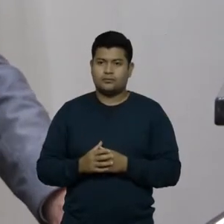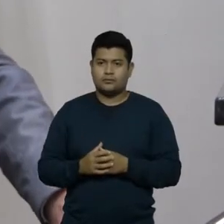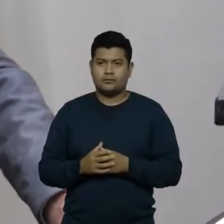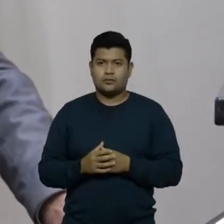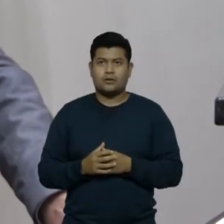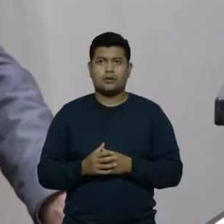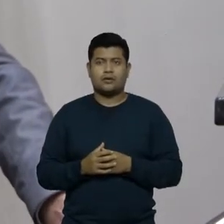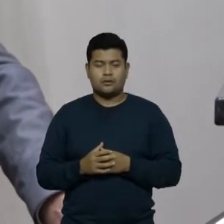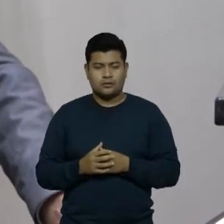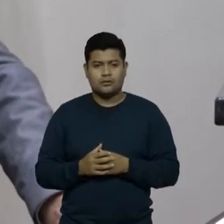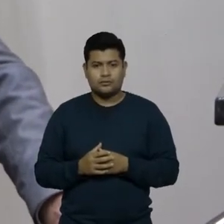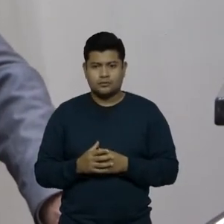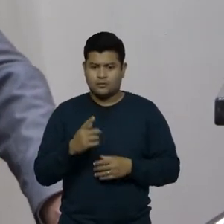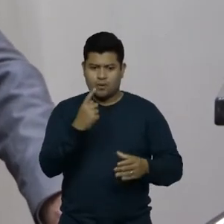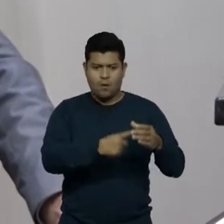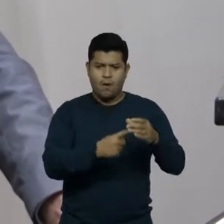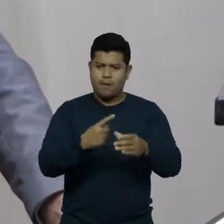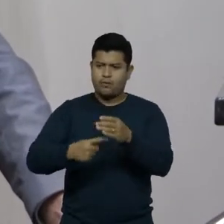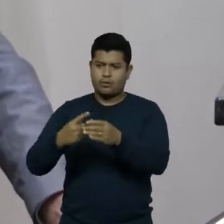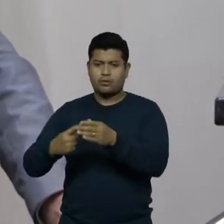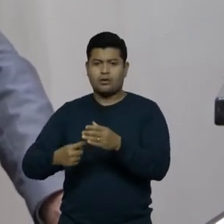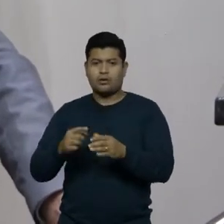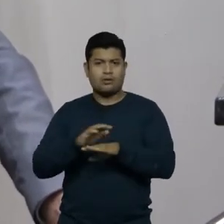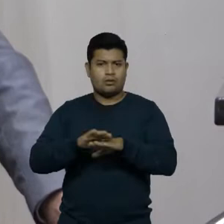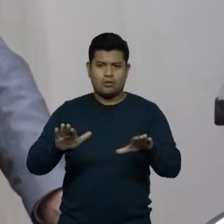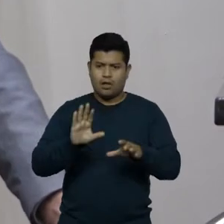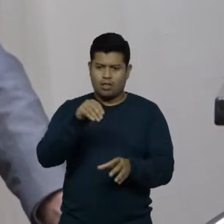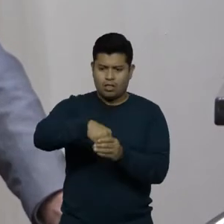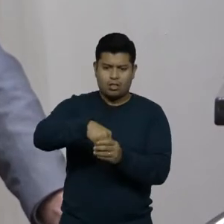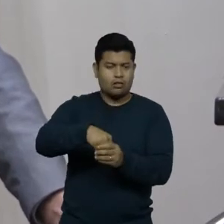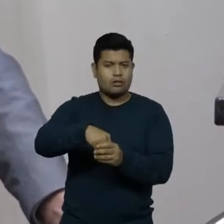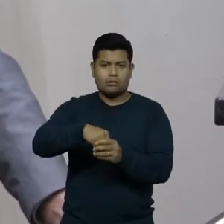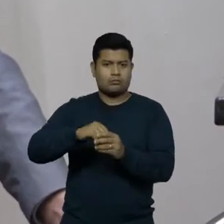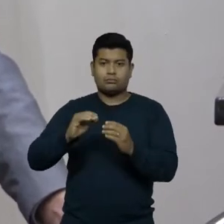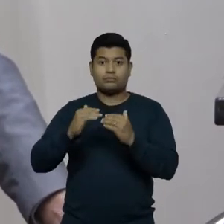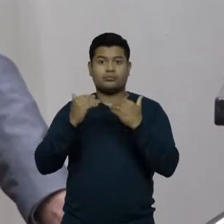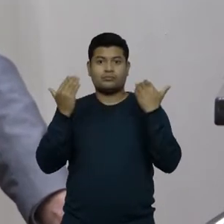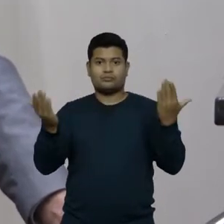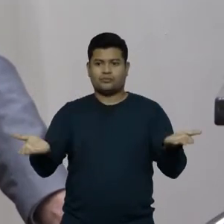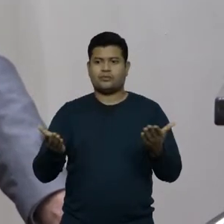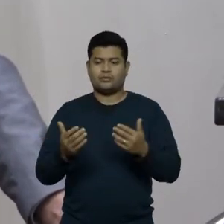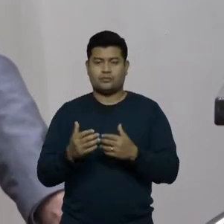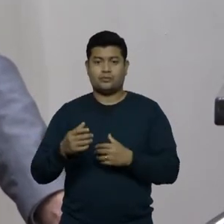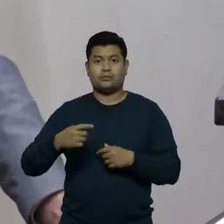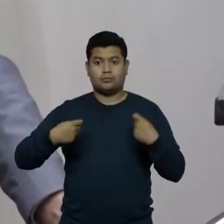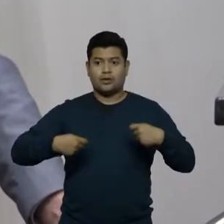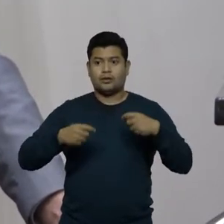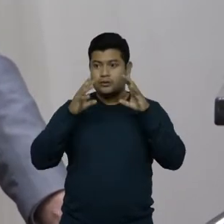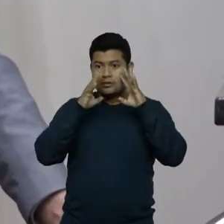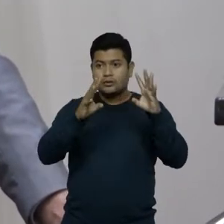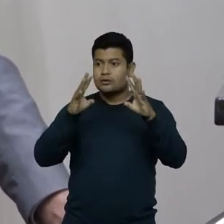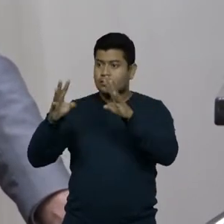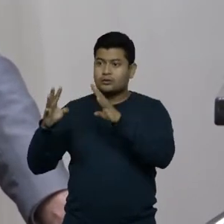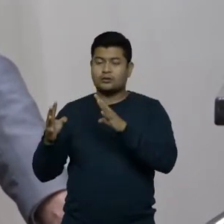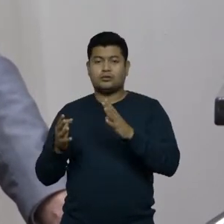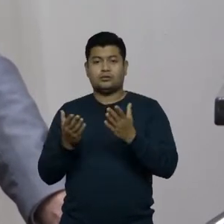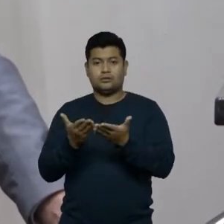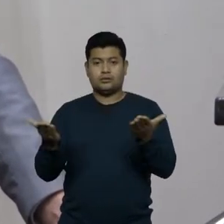vai além tem que dar vazão também as demandas que nos são